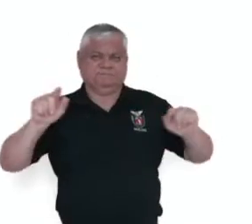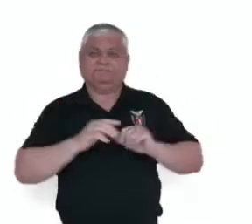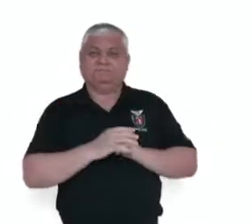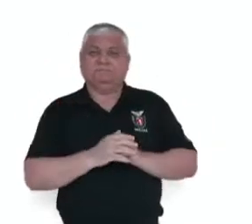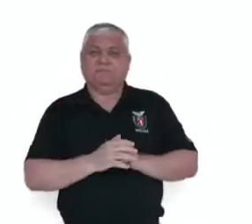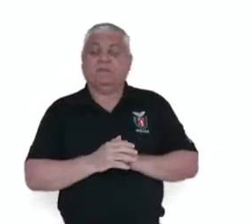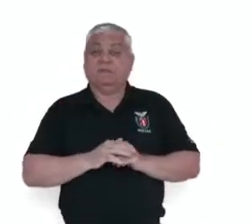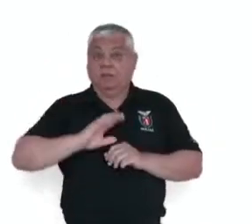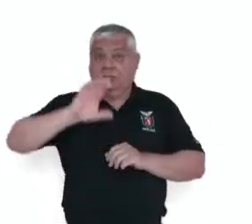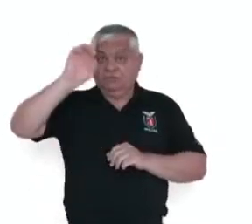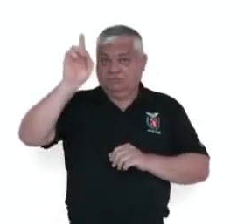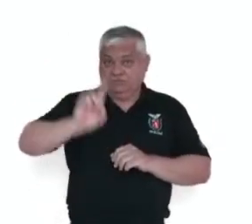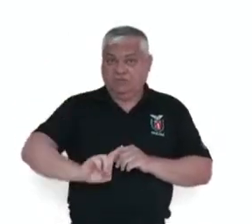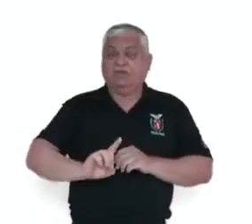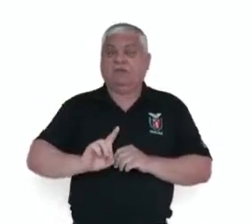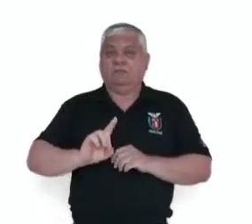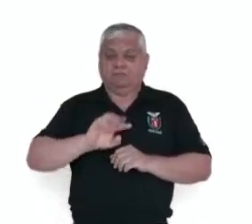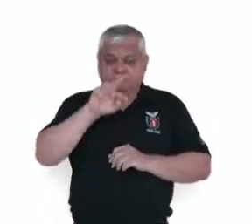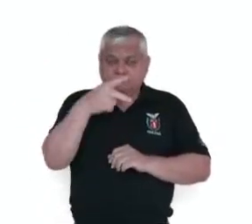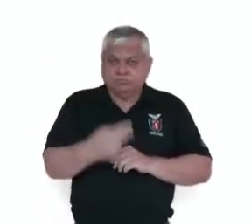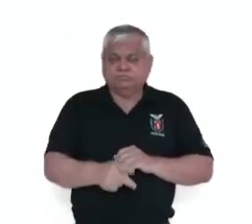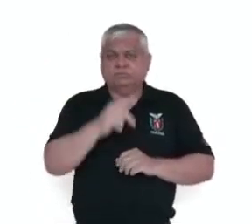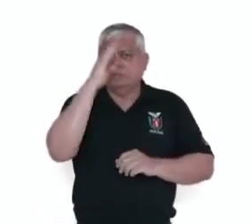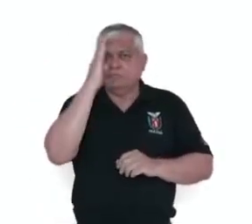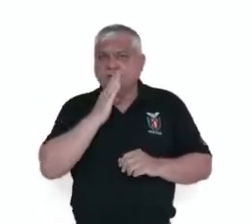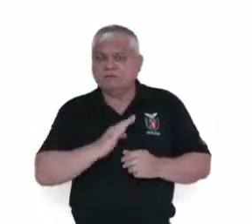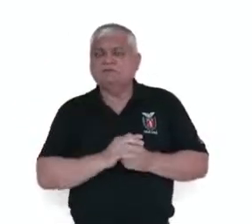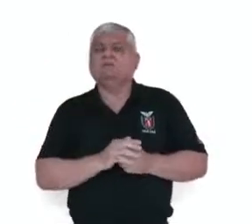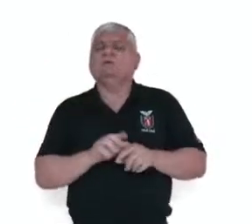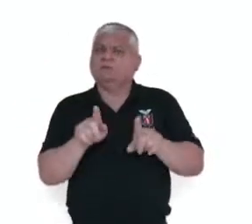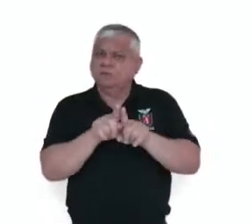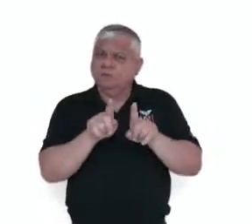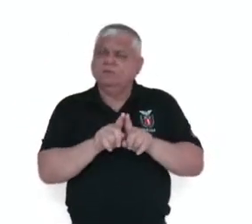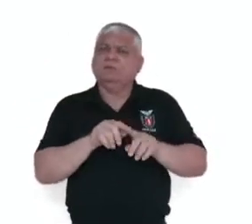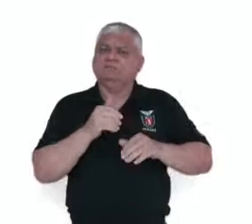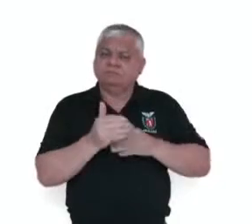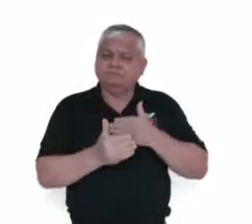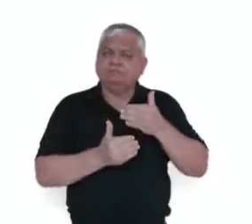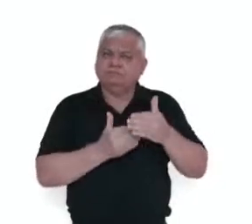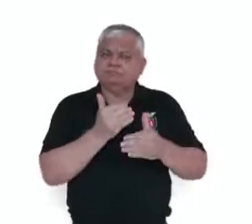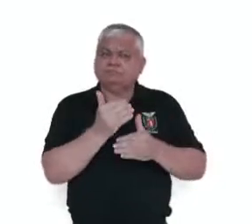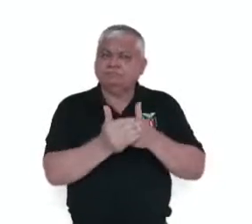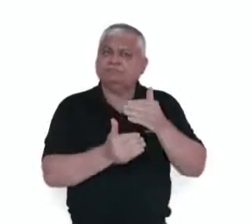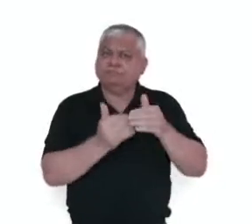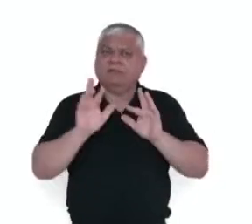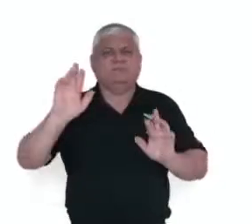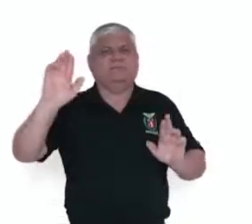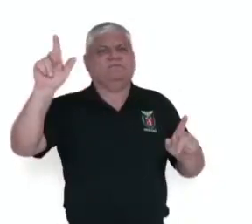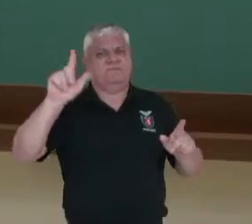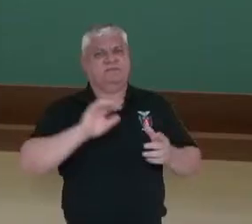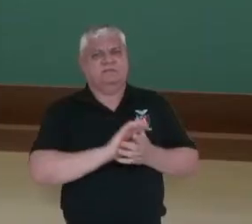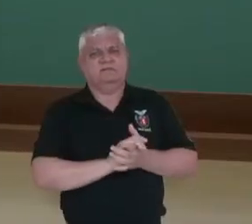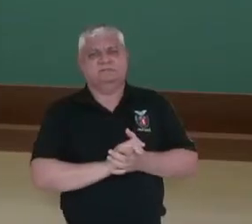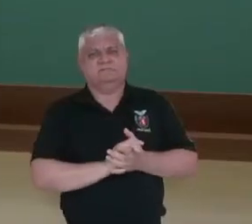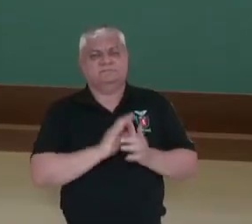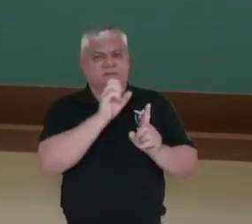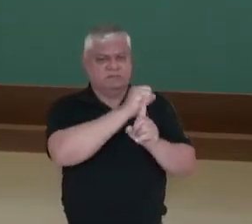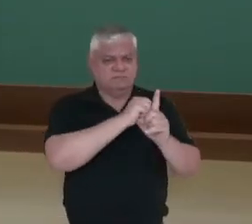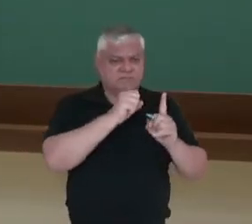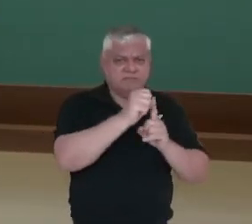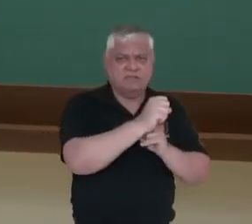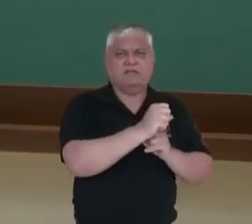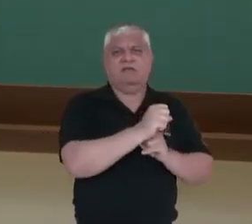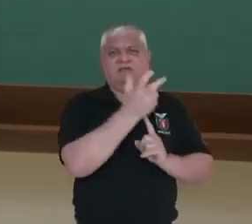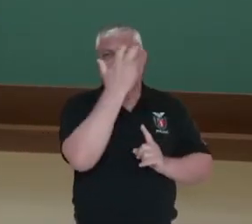Consequentemente, os direitos e sua conquista no Brasil também passam por um processo distinto. Obviamente, sociedades distintas,